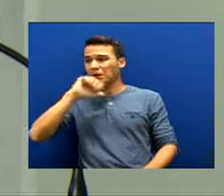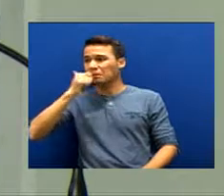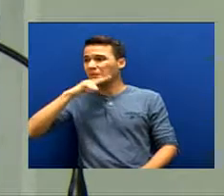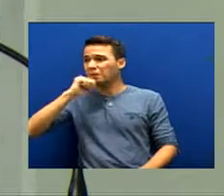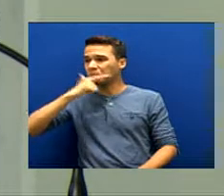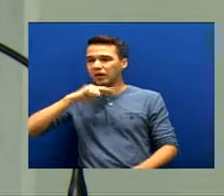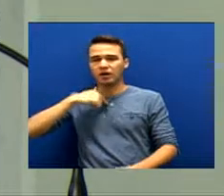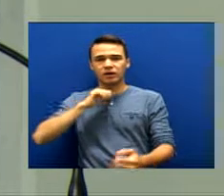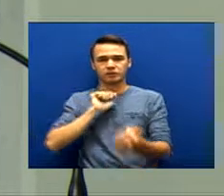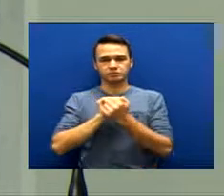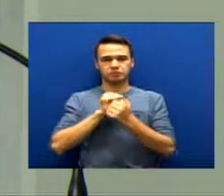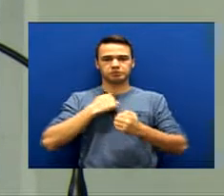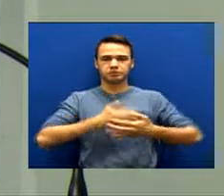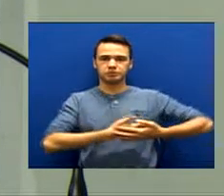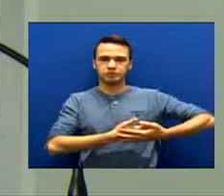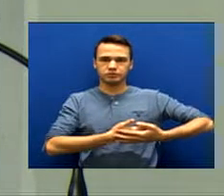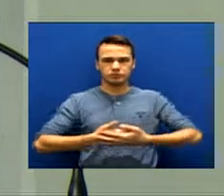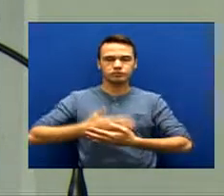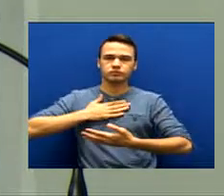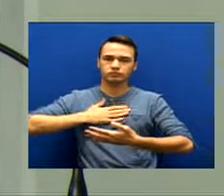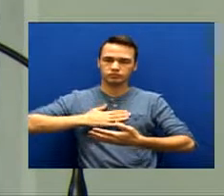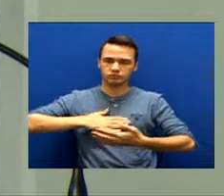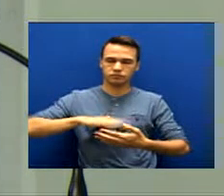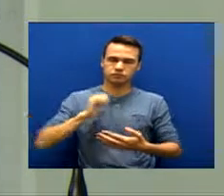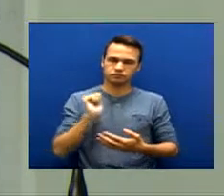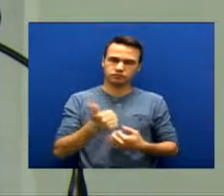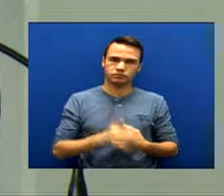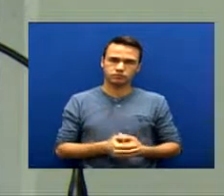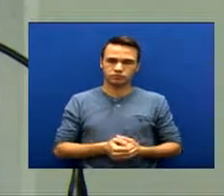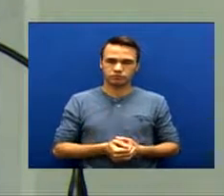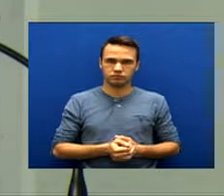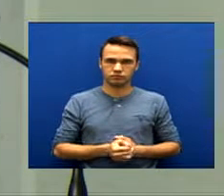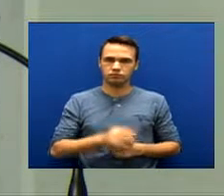Aquietai-vos e sabei que eu sou Deus.